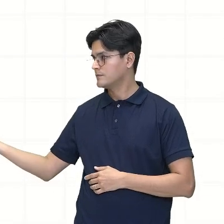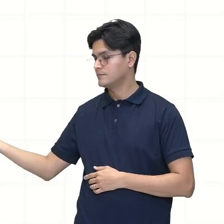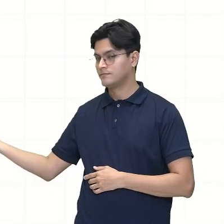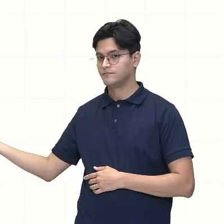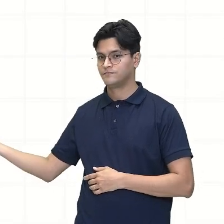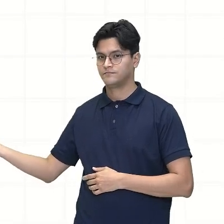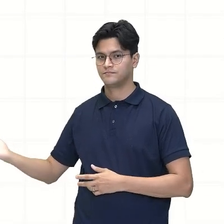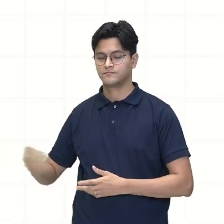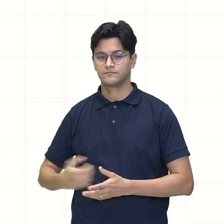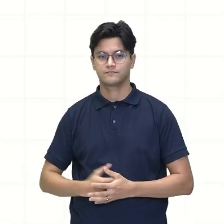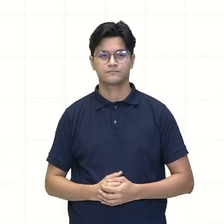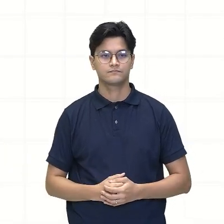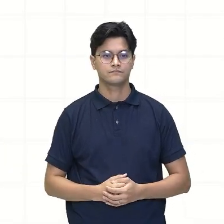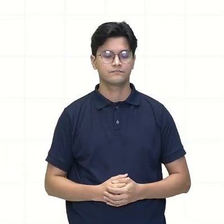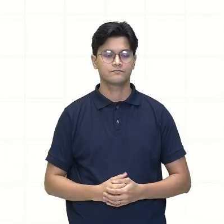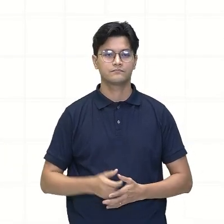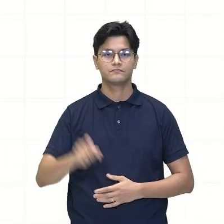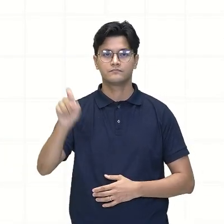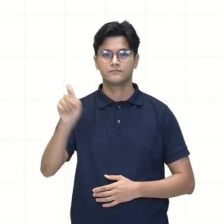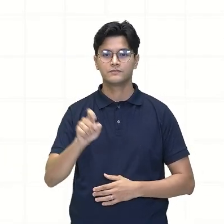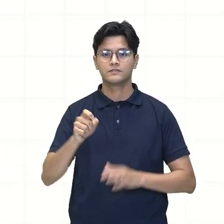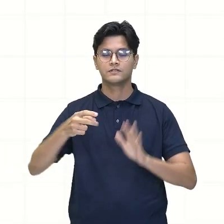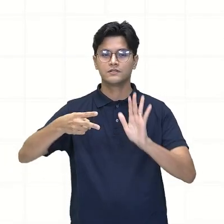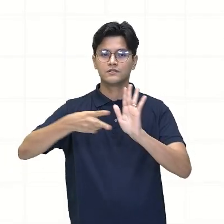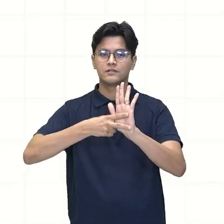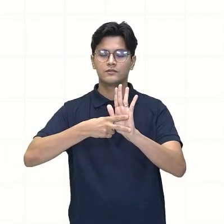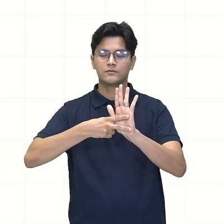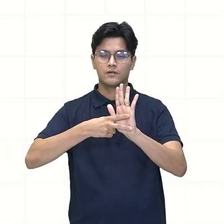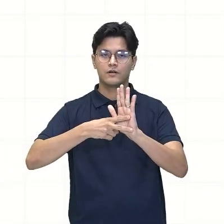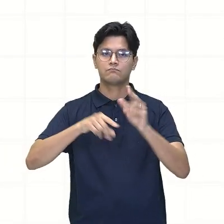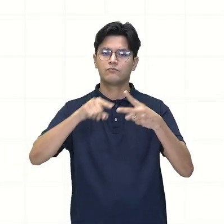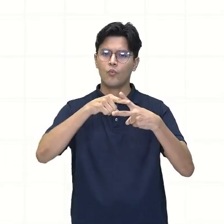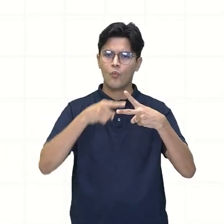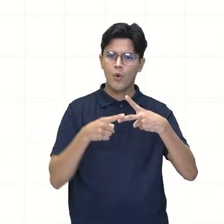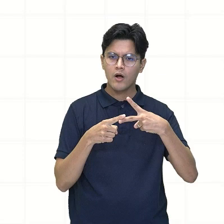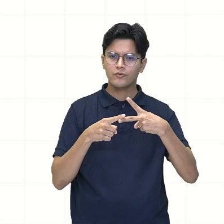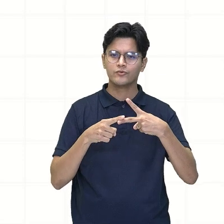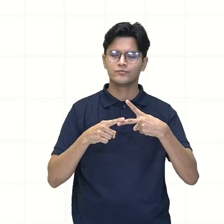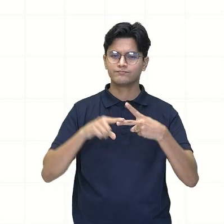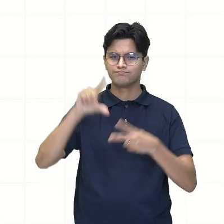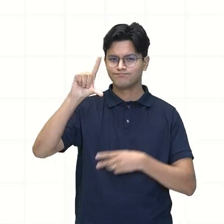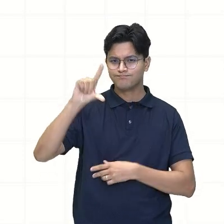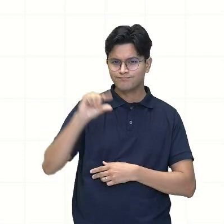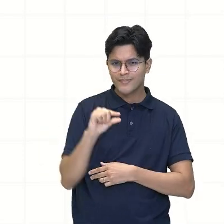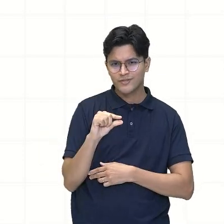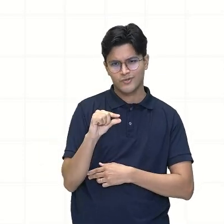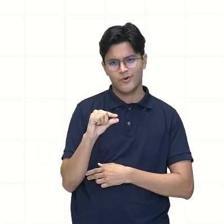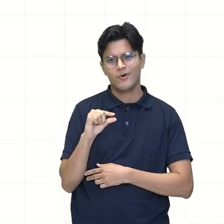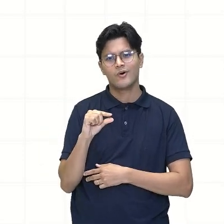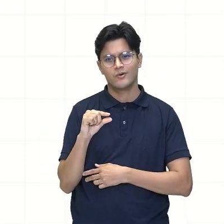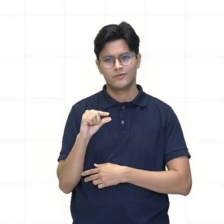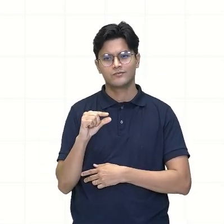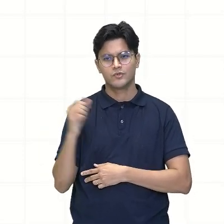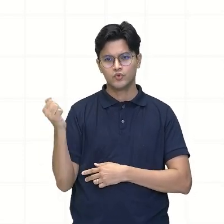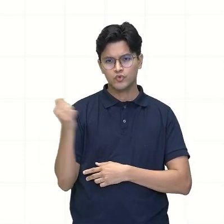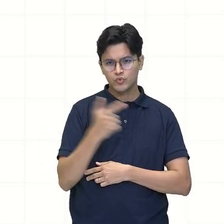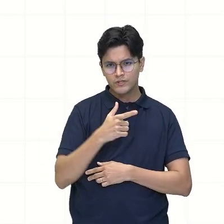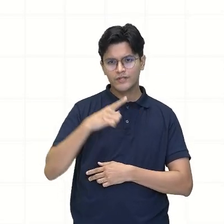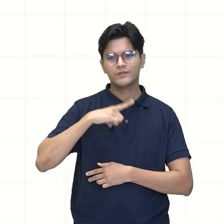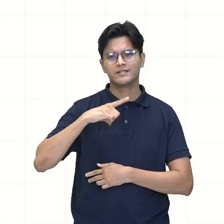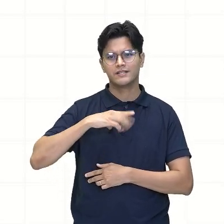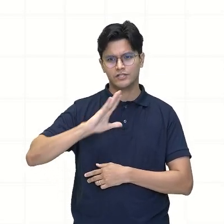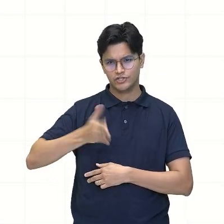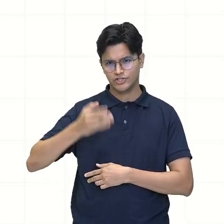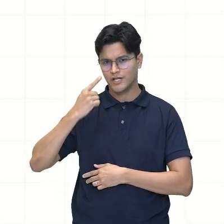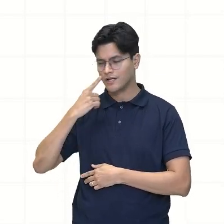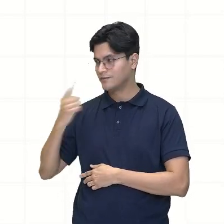161,57. O valor de x vai ser um ângulo bem menor do que os que a gente já viu.